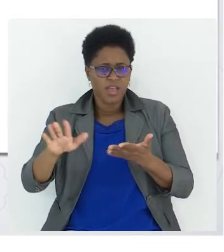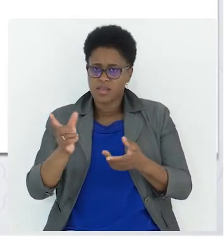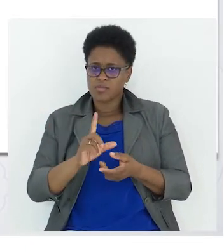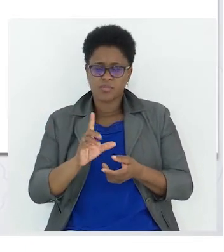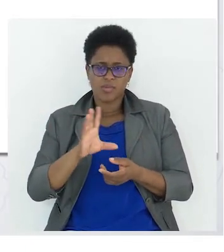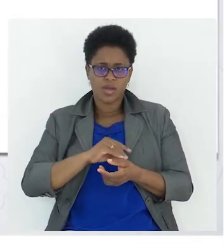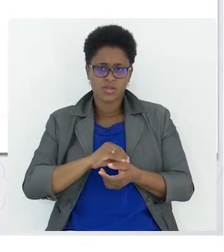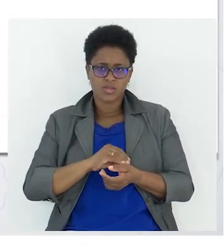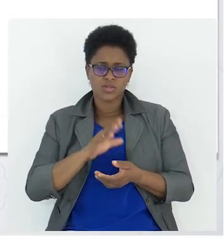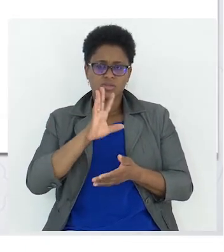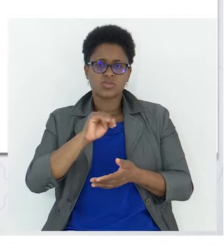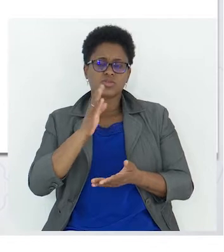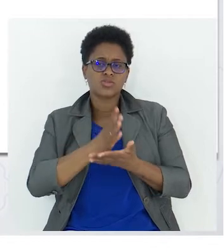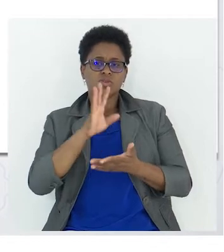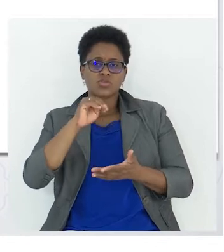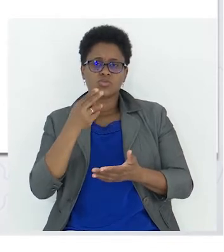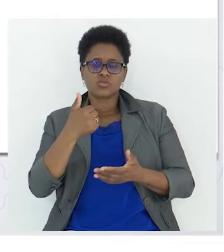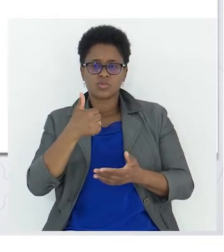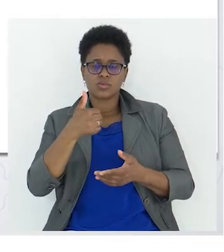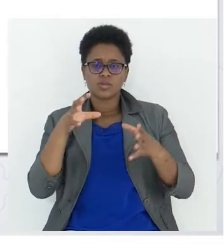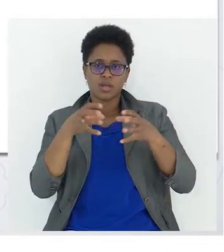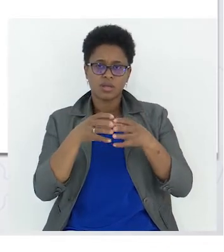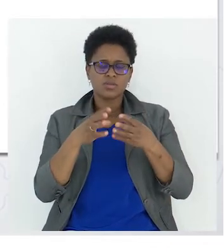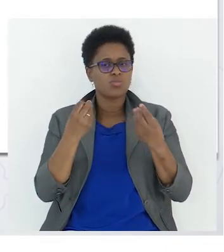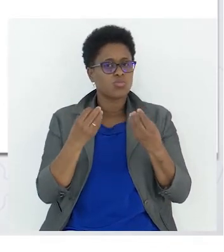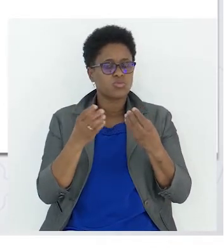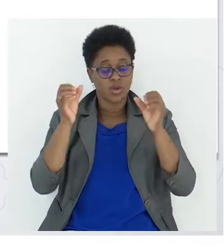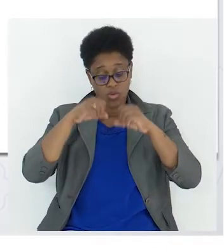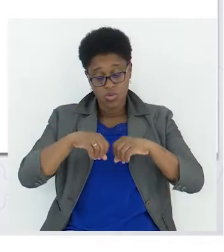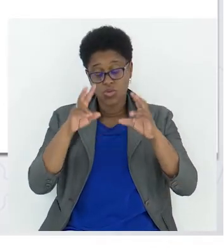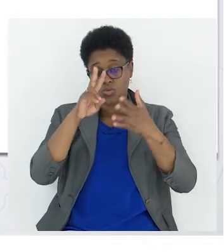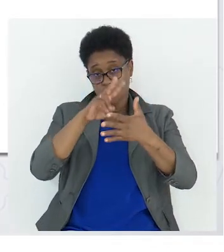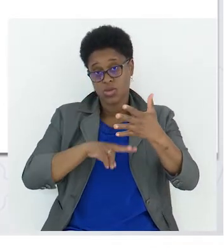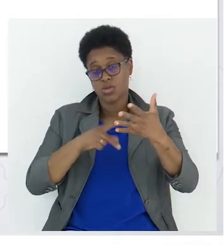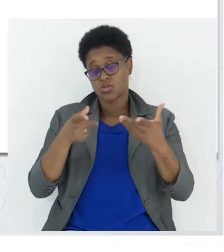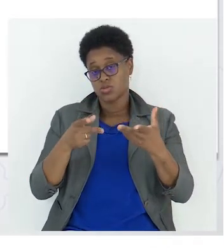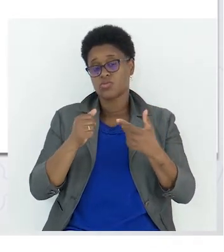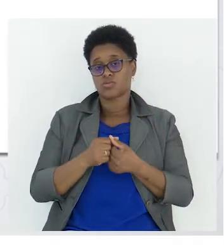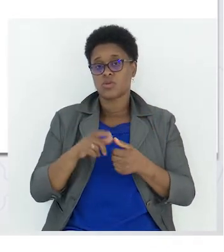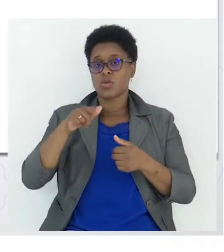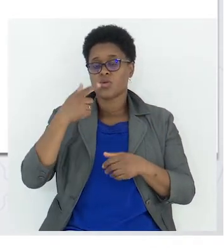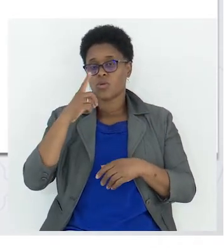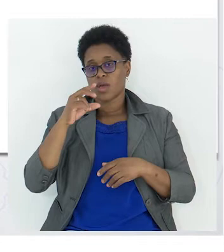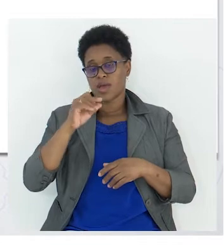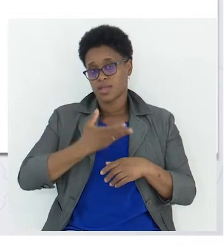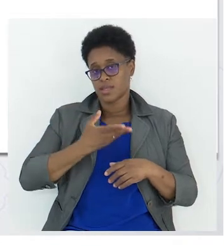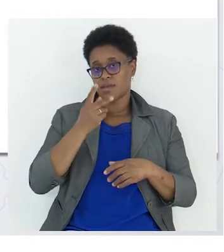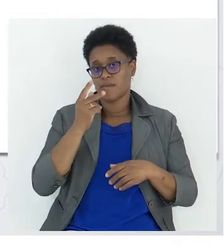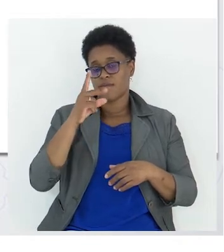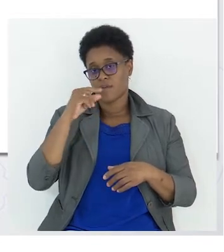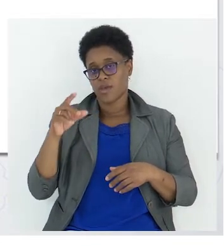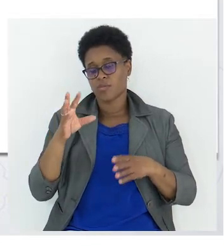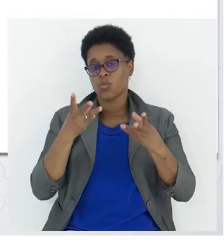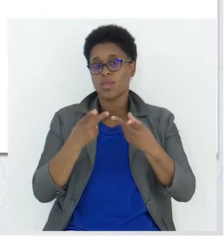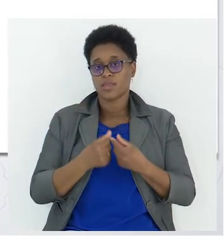mesmo. Muitos. De acordo com o conteúdo ou com o contexto, é um advérbio de quantidade. Mostra a